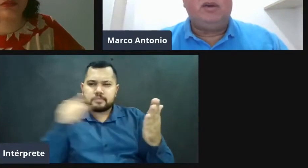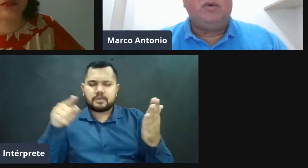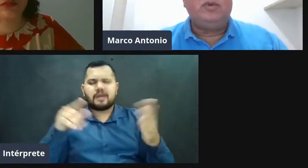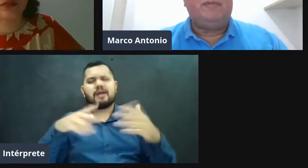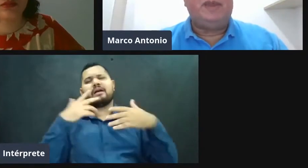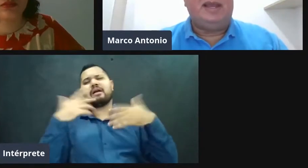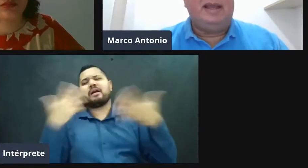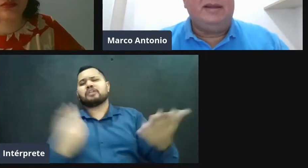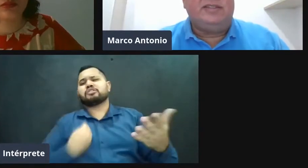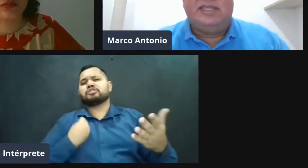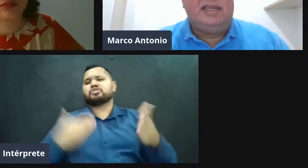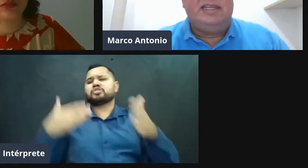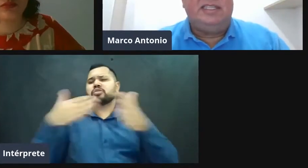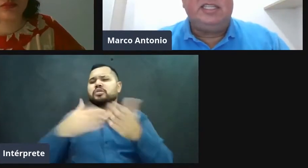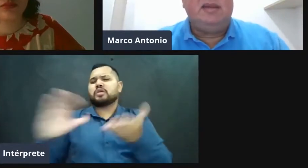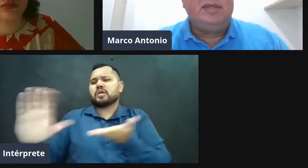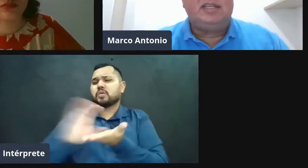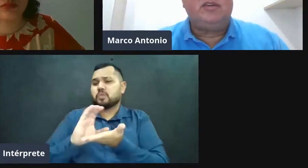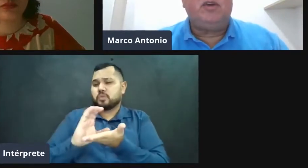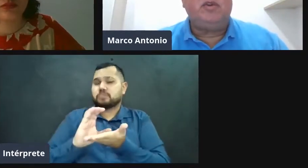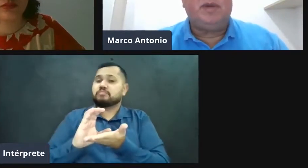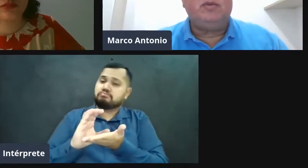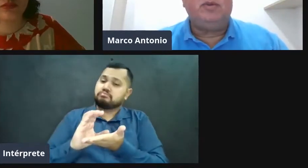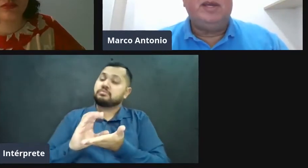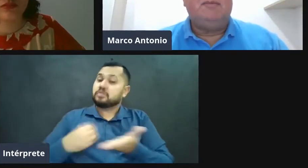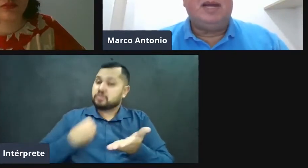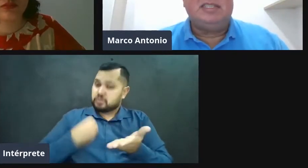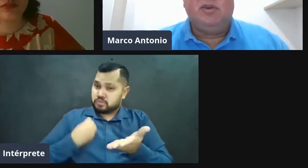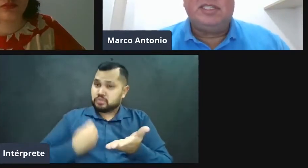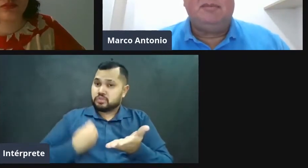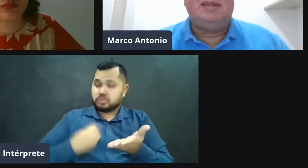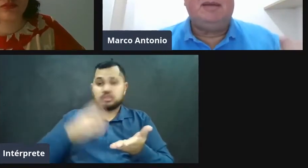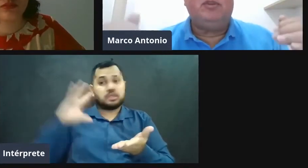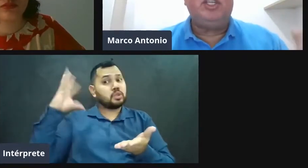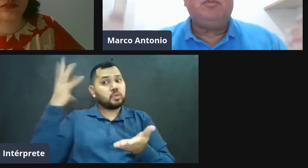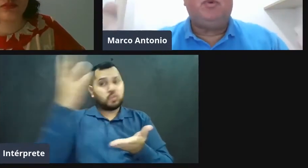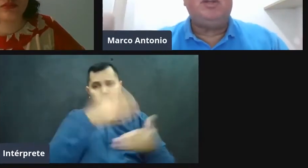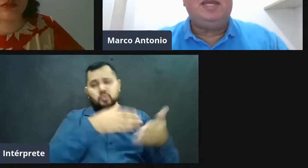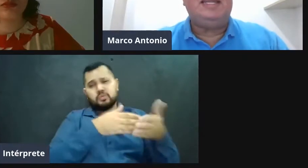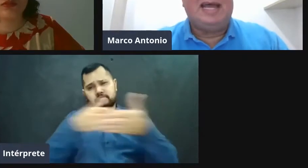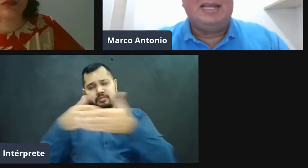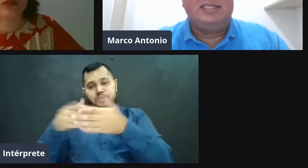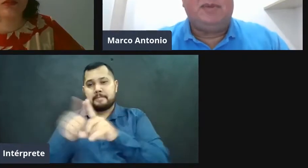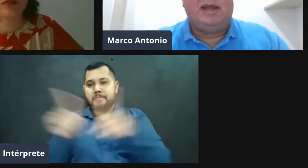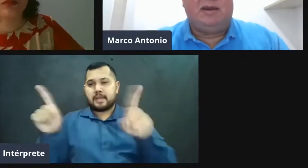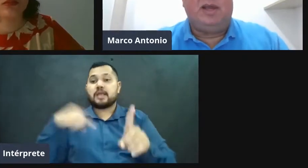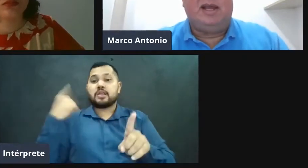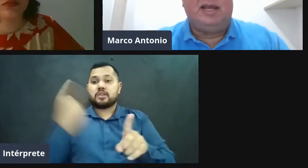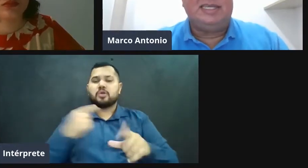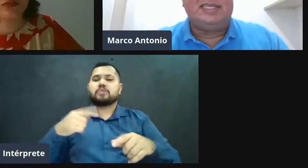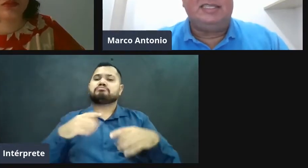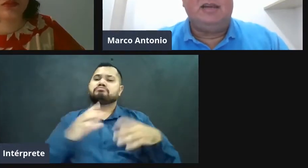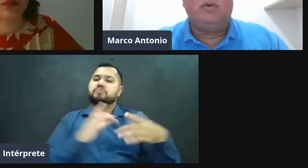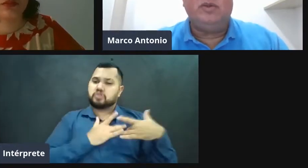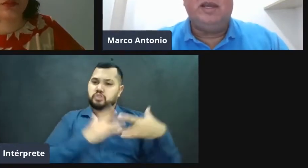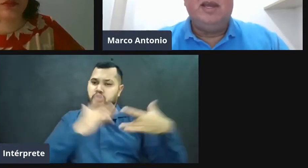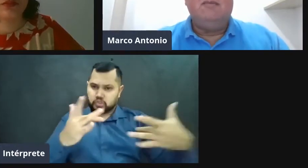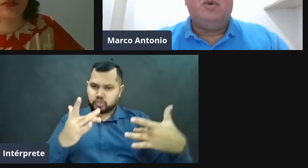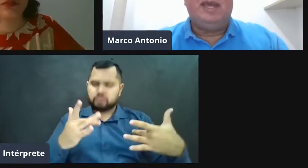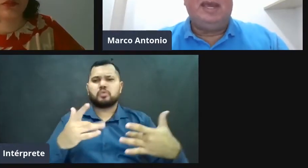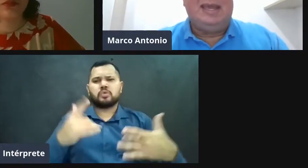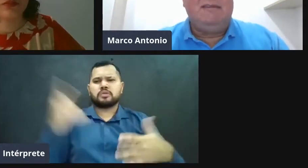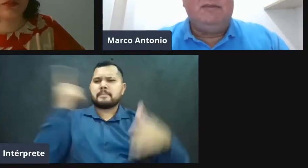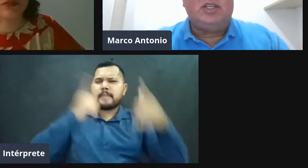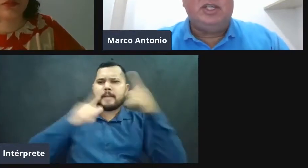mas tem limitação de recursos? Existe limitação de recursos para tudo, mas nós também temos disponibilidade para acessar esse